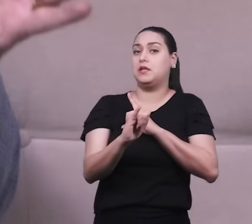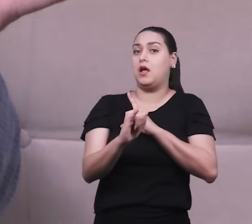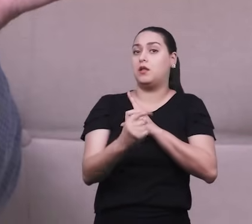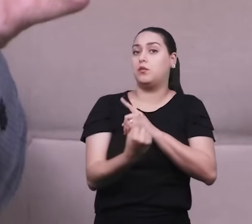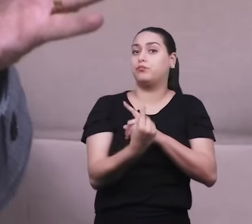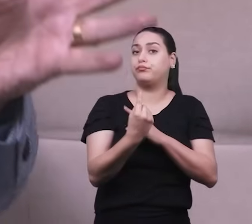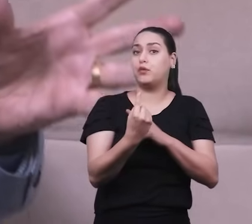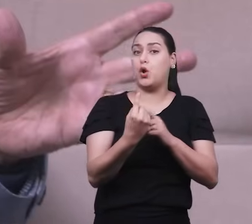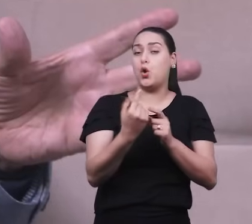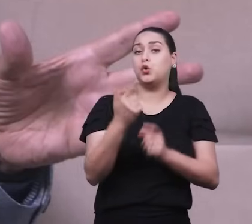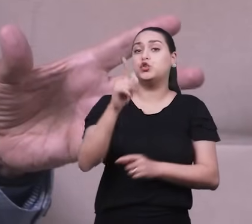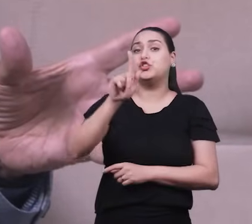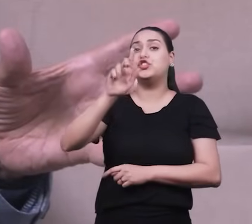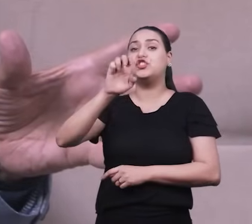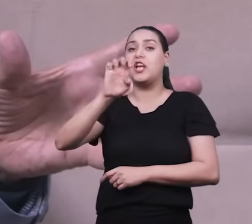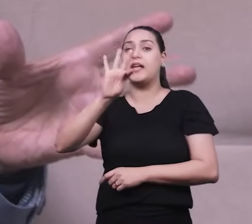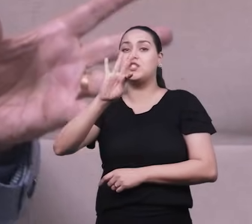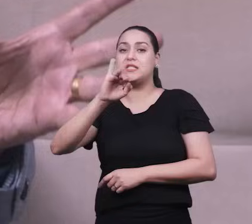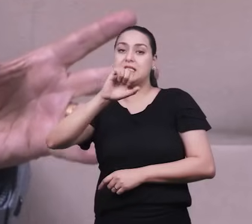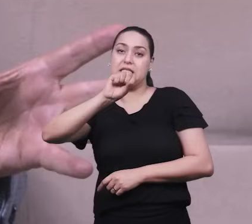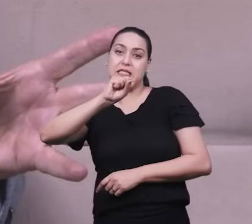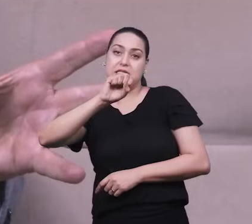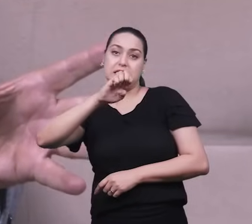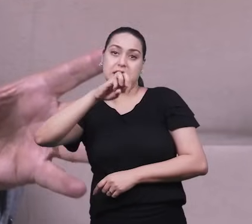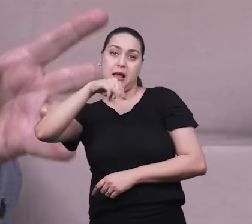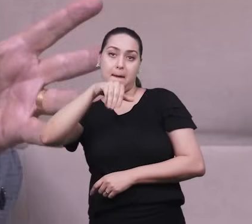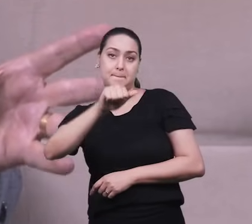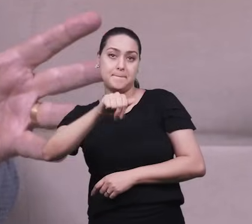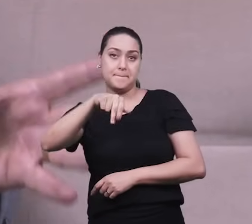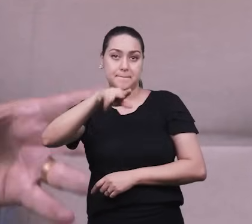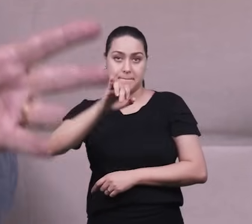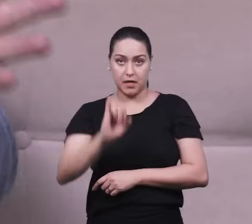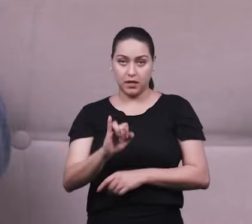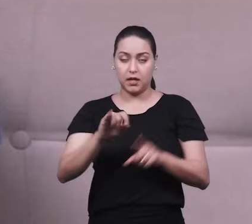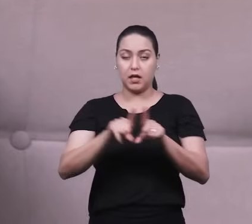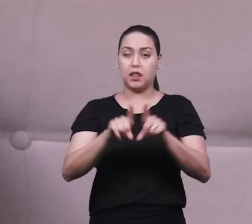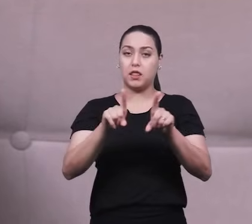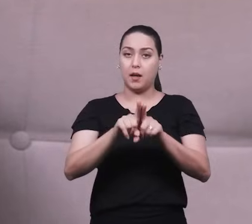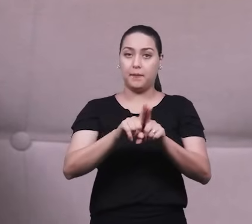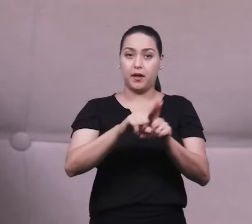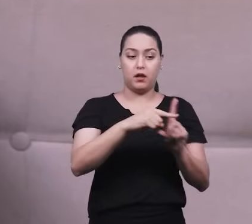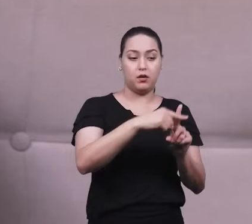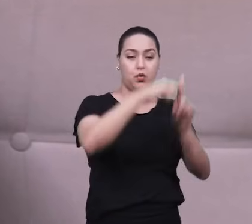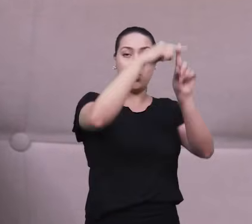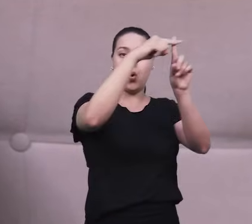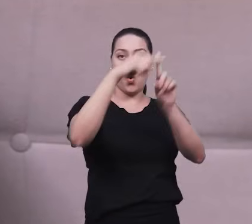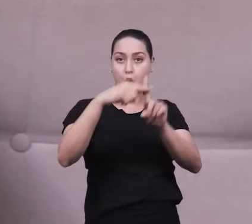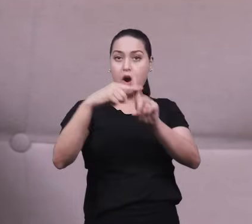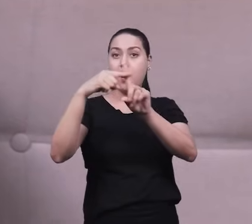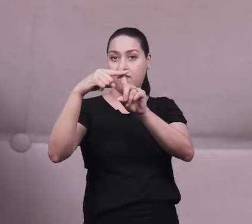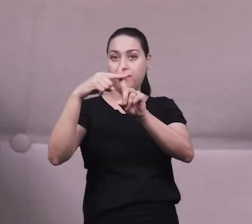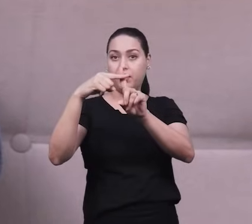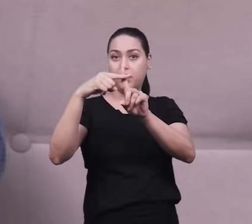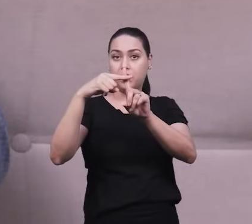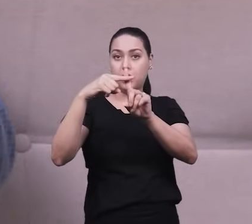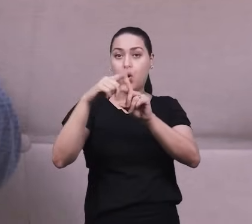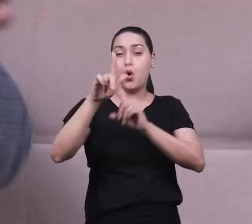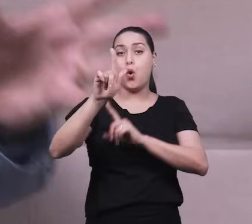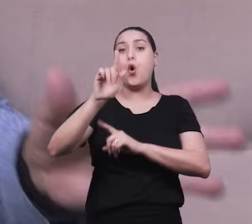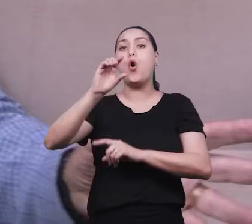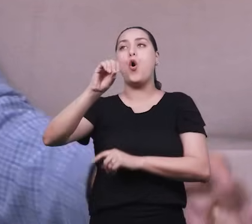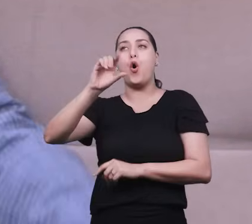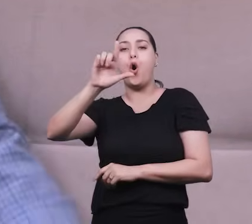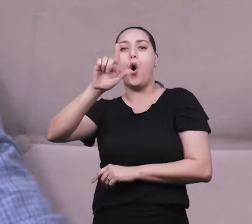o Getsêmani e, além do Getsêmani, profetizado o Calvário, o Gólgota, amém, que é